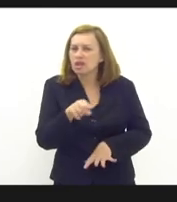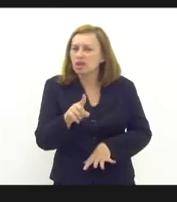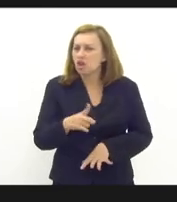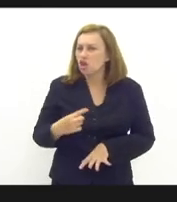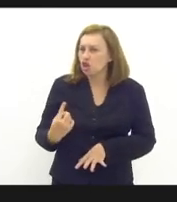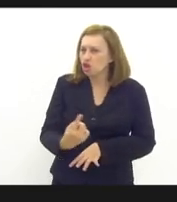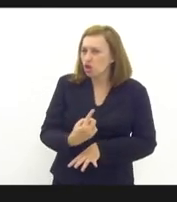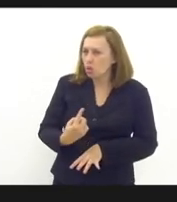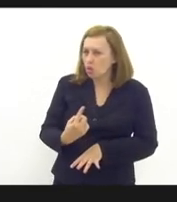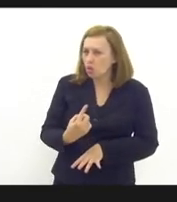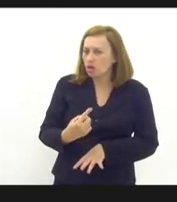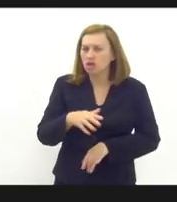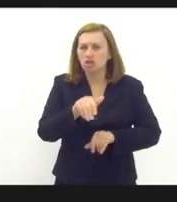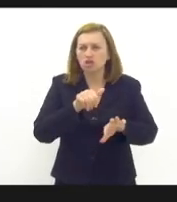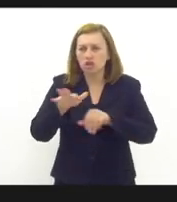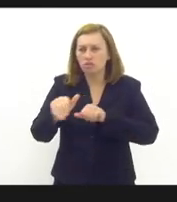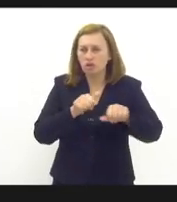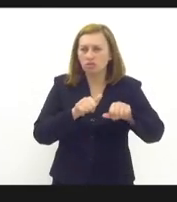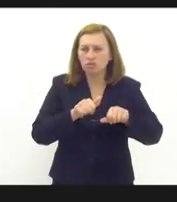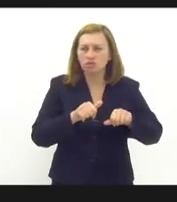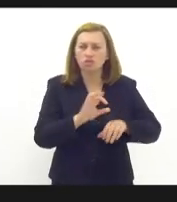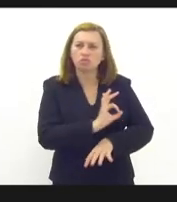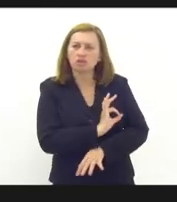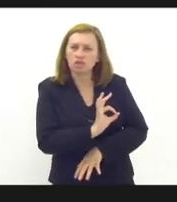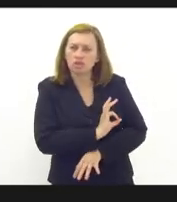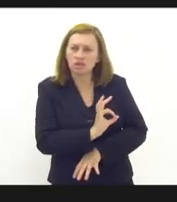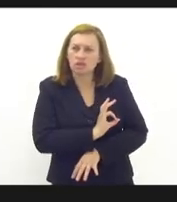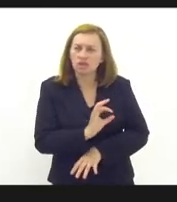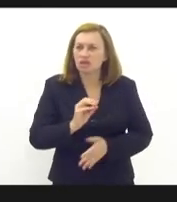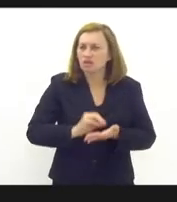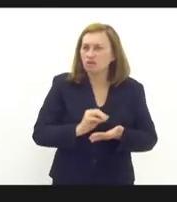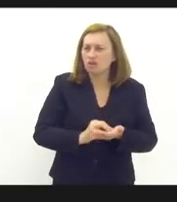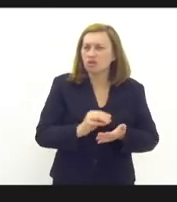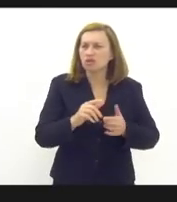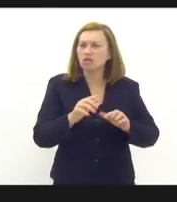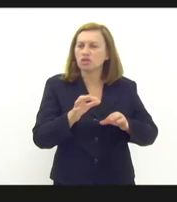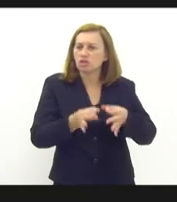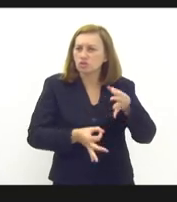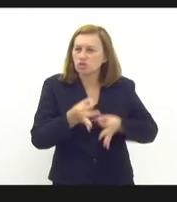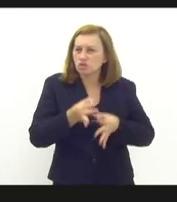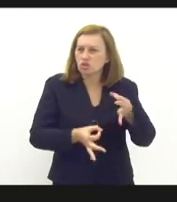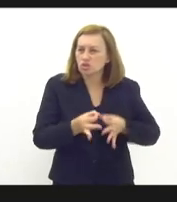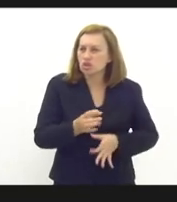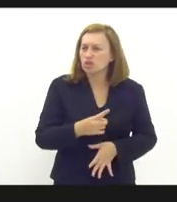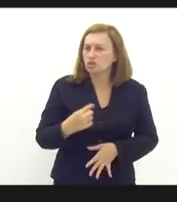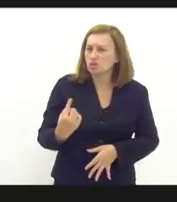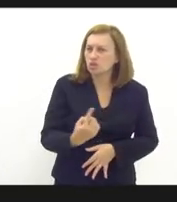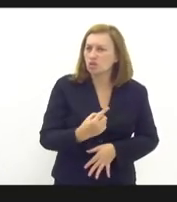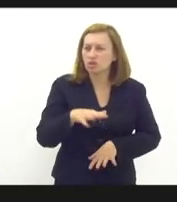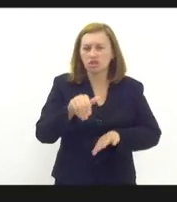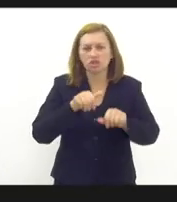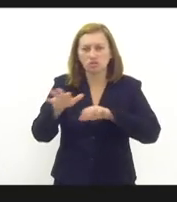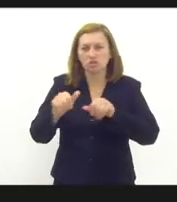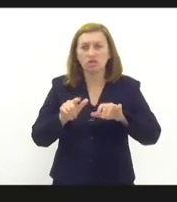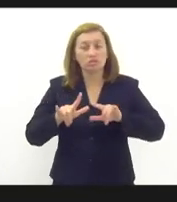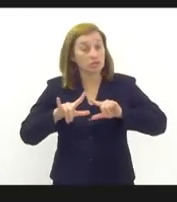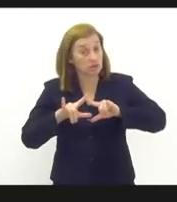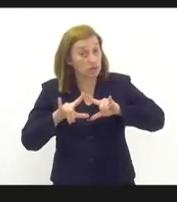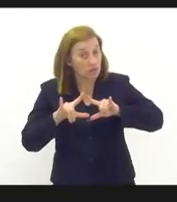que chamamos esses policiais que estão lutando para que essas injustiças sejam desfeitas, não somos nós que os chamamos de